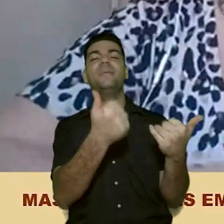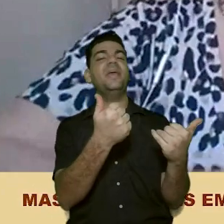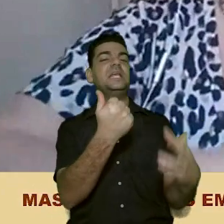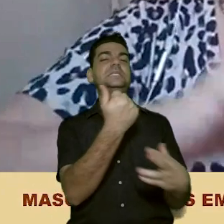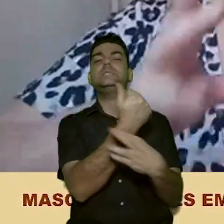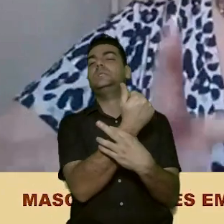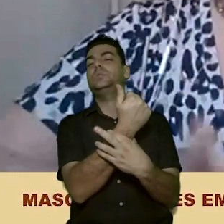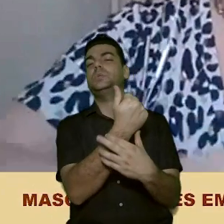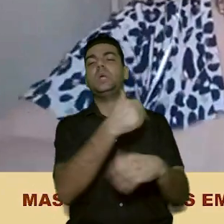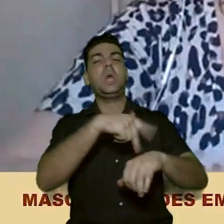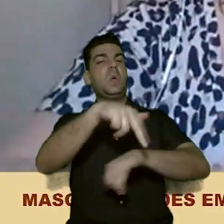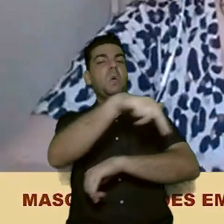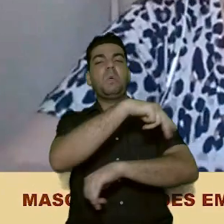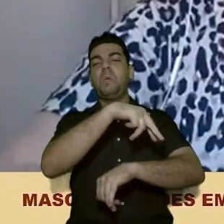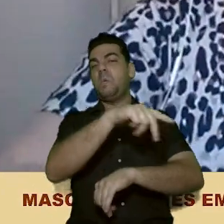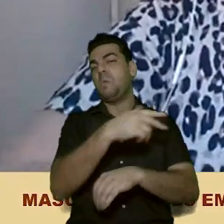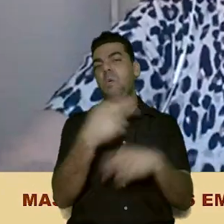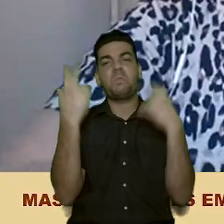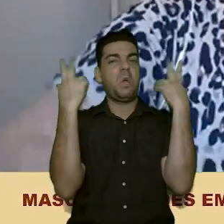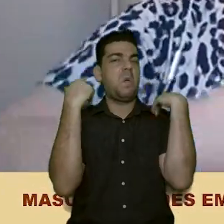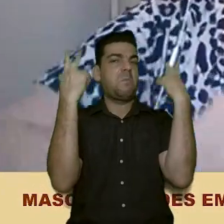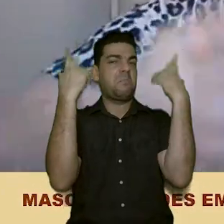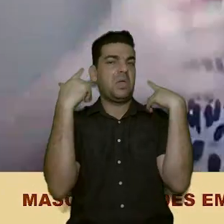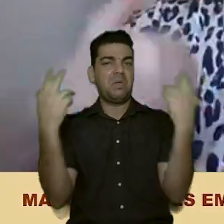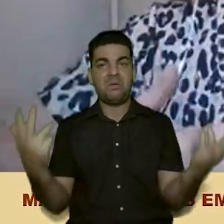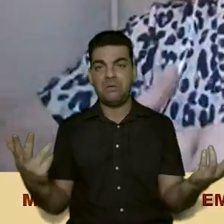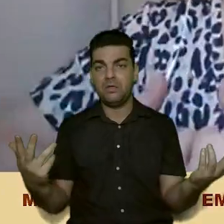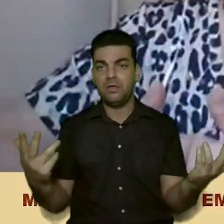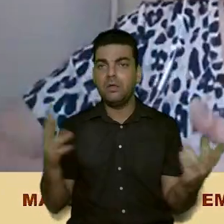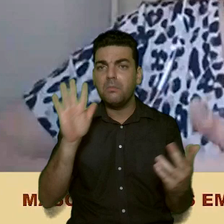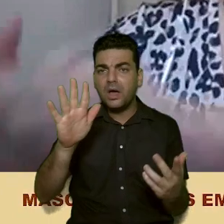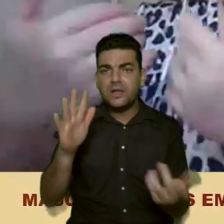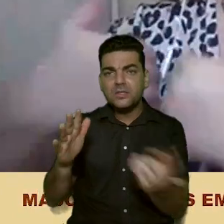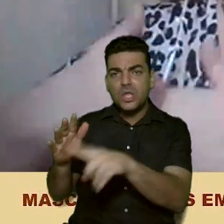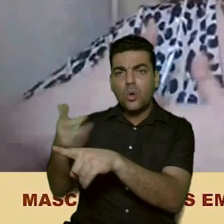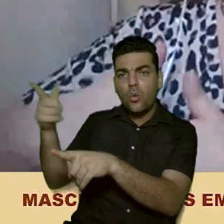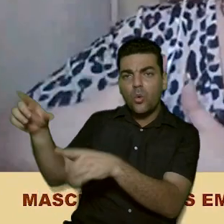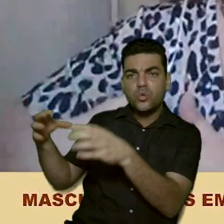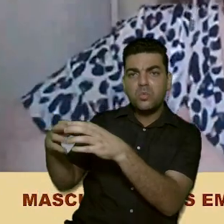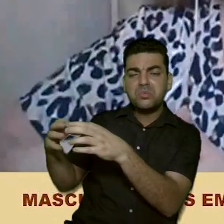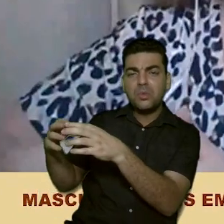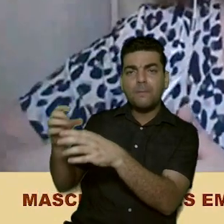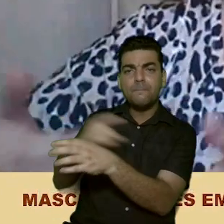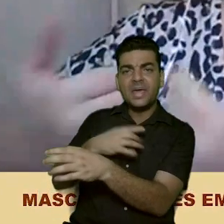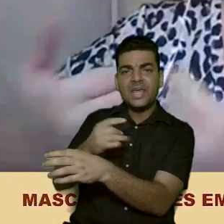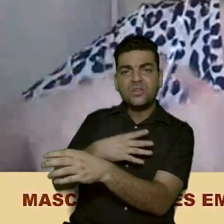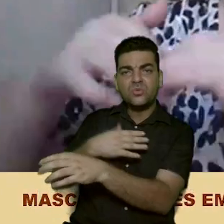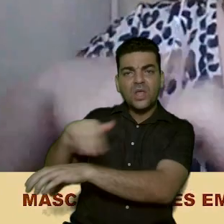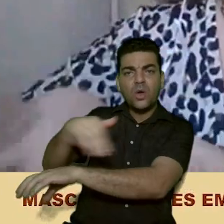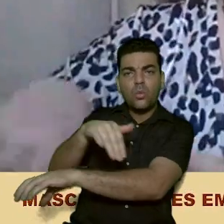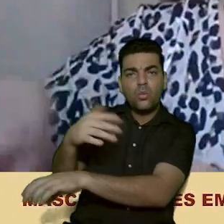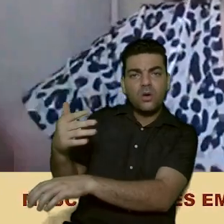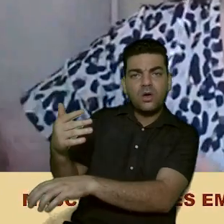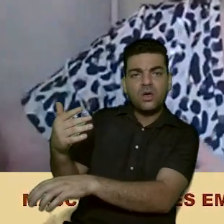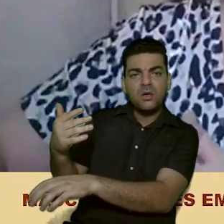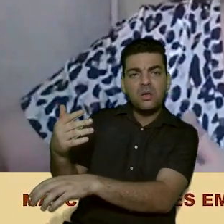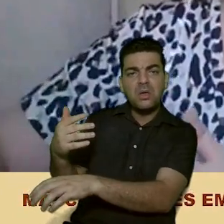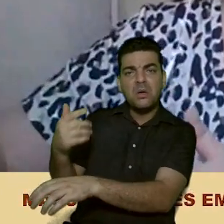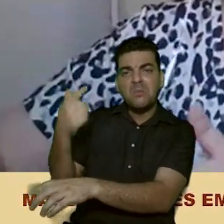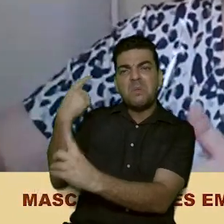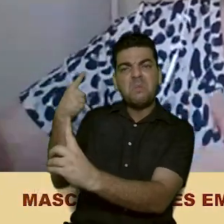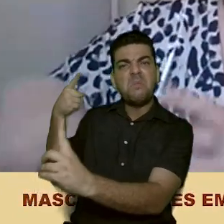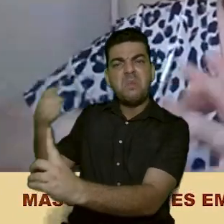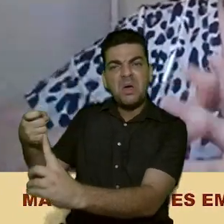sair na rua e não vai, por exemplo, sofrer uma violência sexual, às custas da subjugação, né, e da submissão de outros